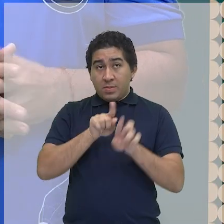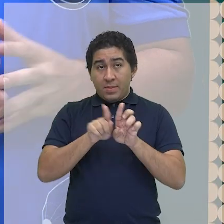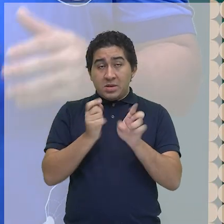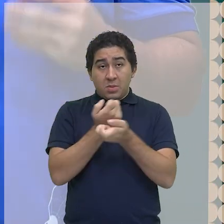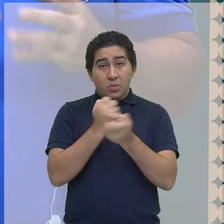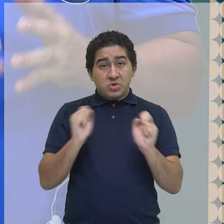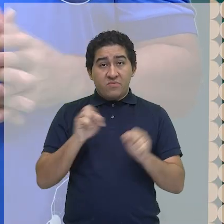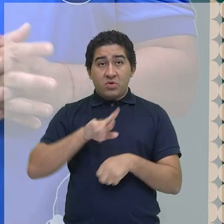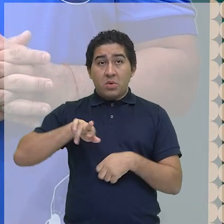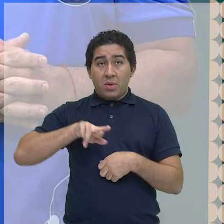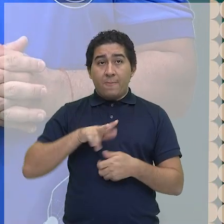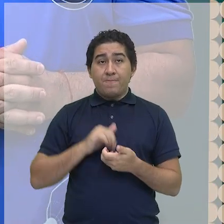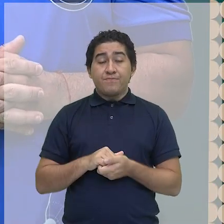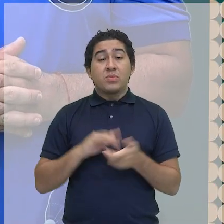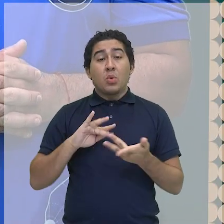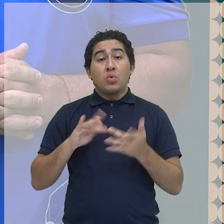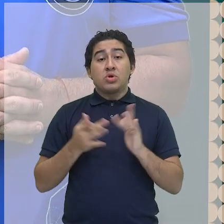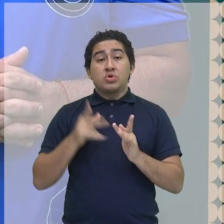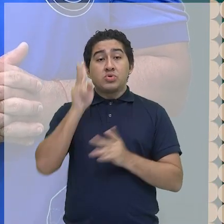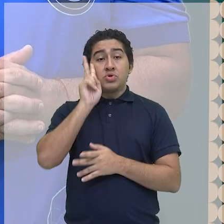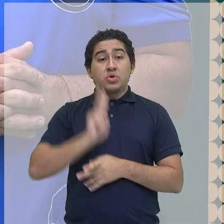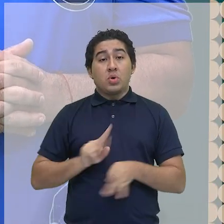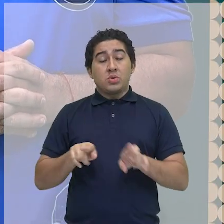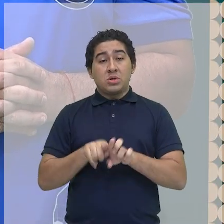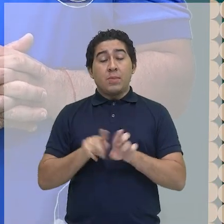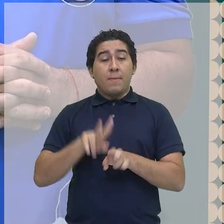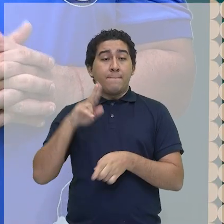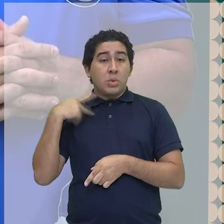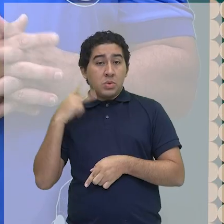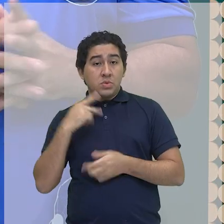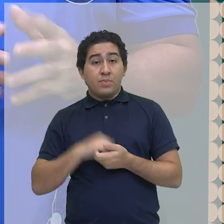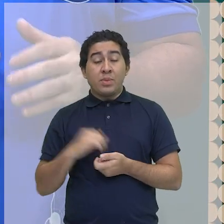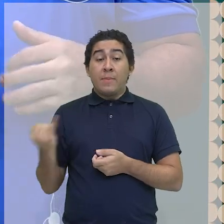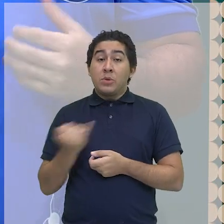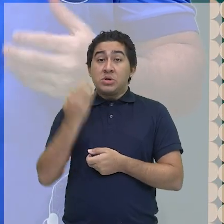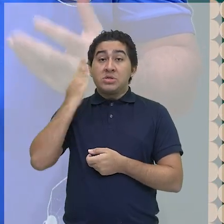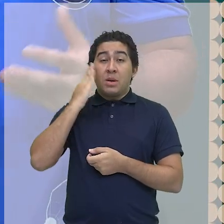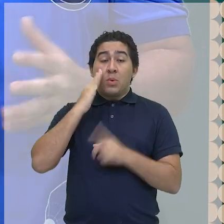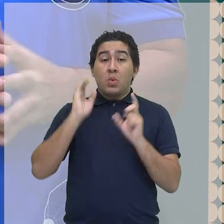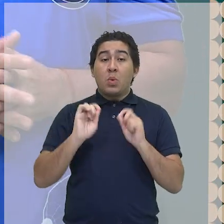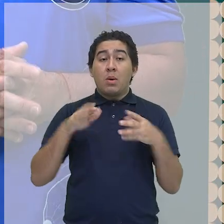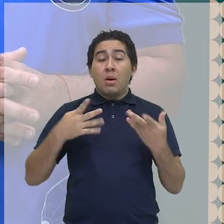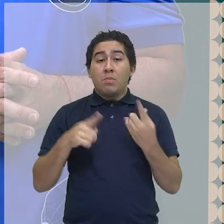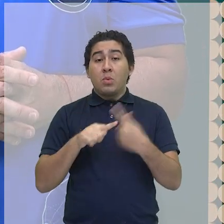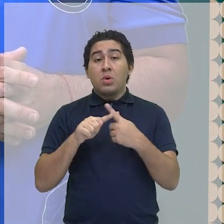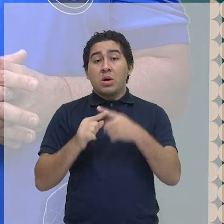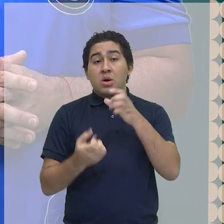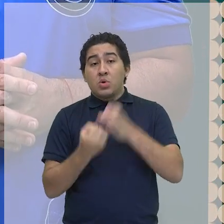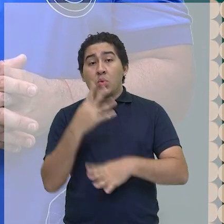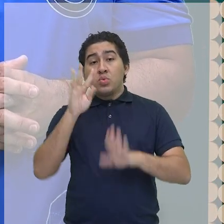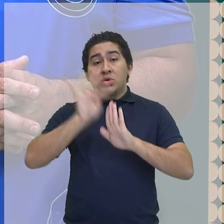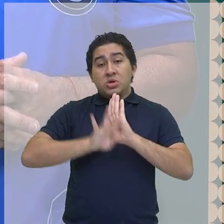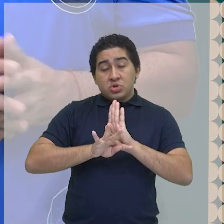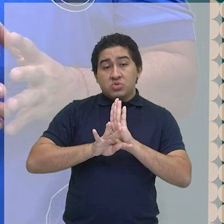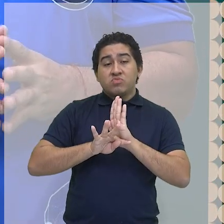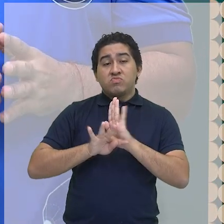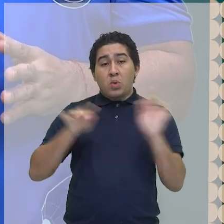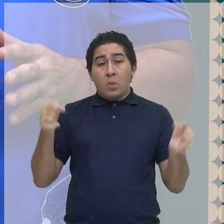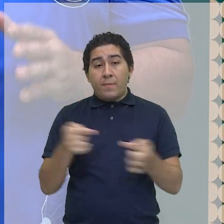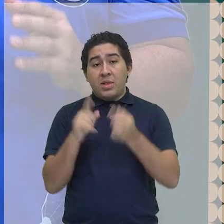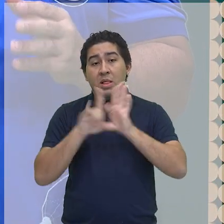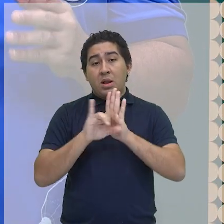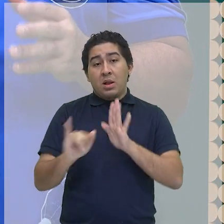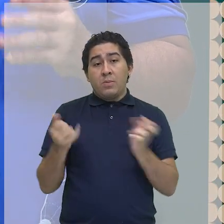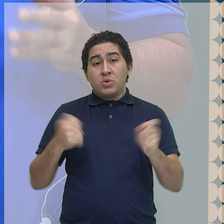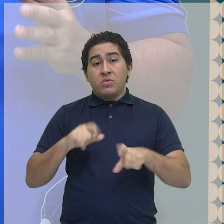impossível. Contextualização histórica e política. É importante saber o que motivou a criação de um texto legal,